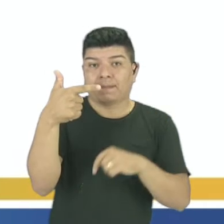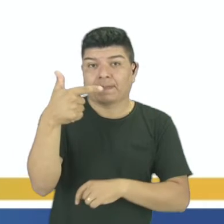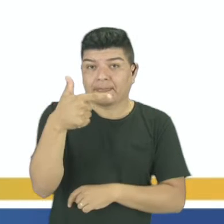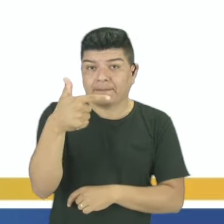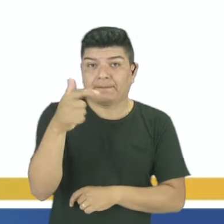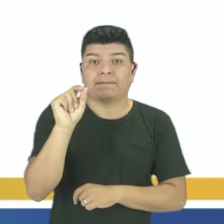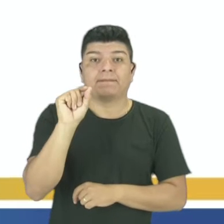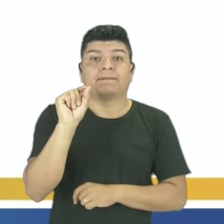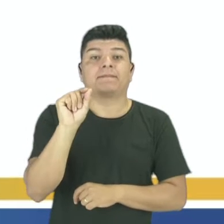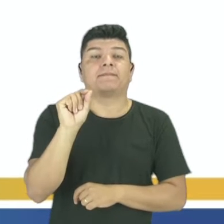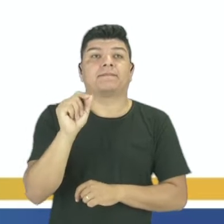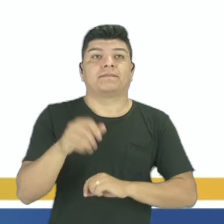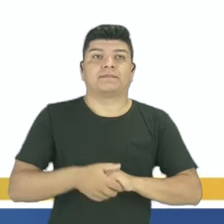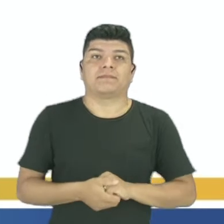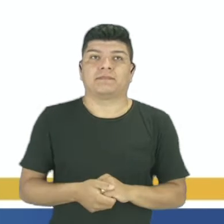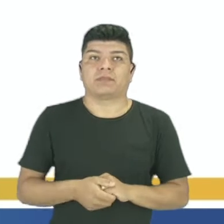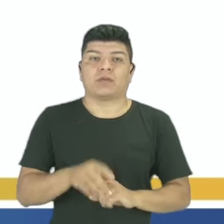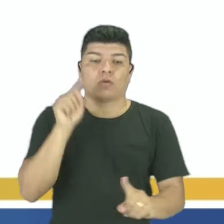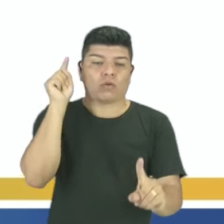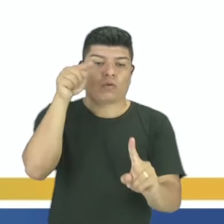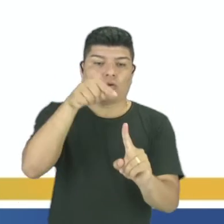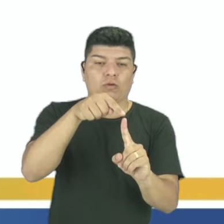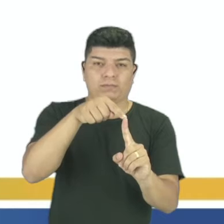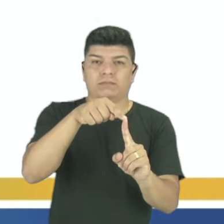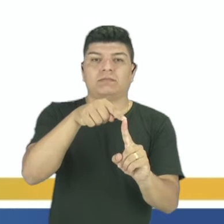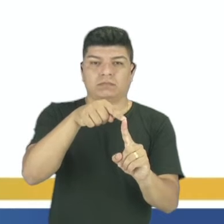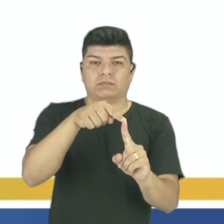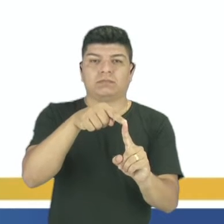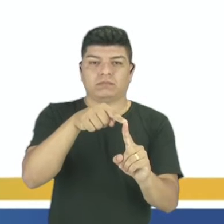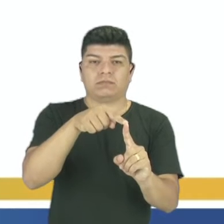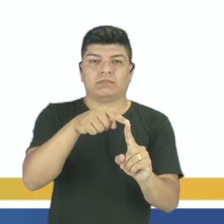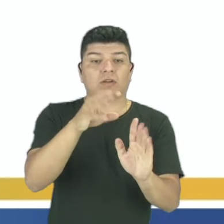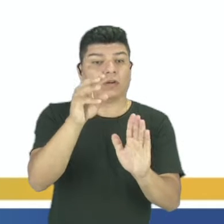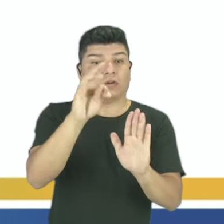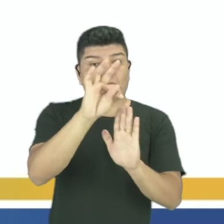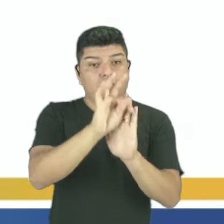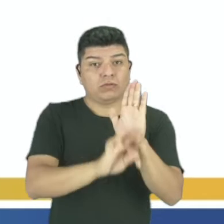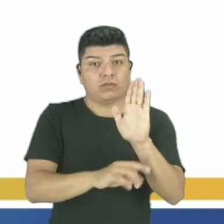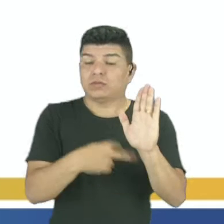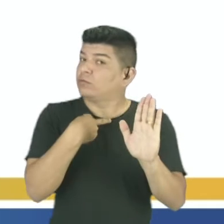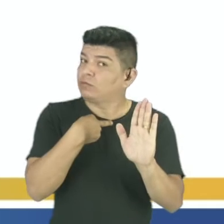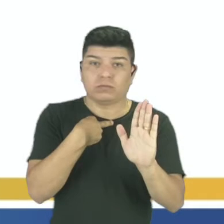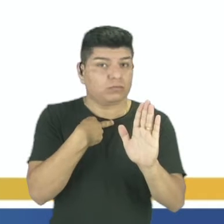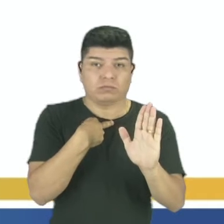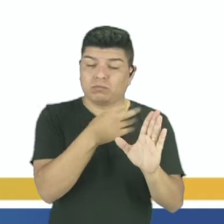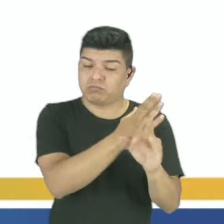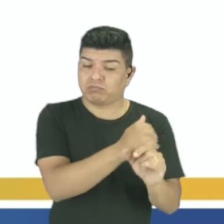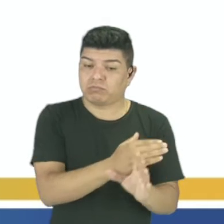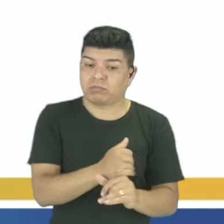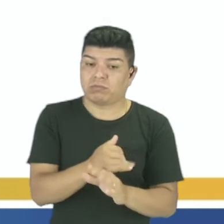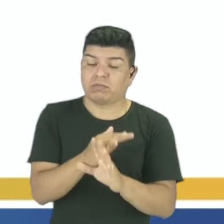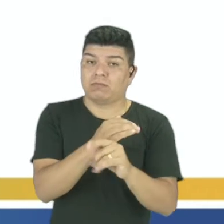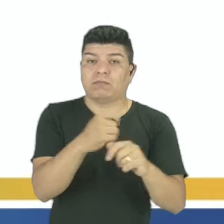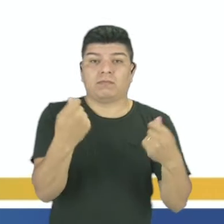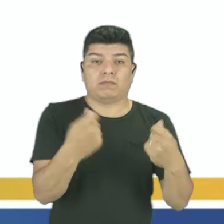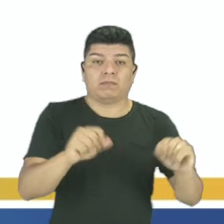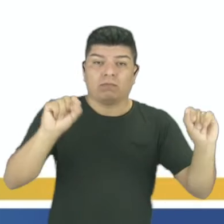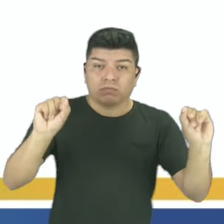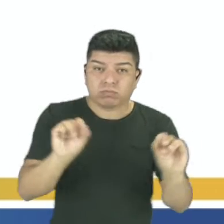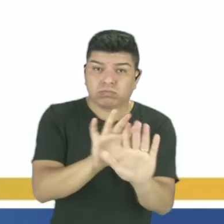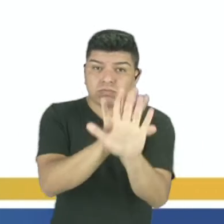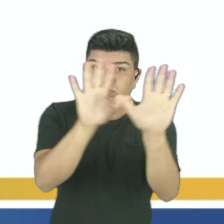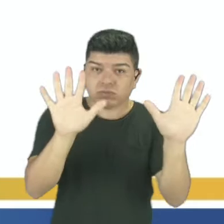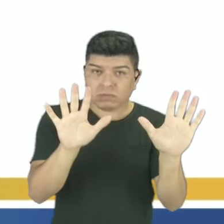segunda dica é objetividade. O texto não pode perder o rumo. Precisa ser claro